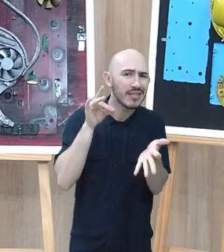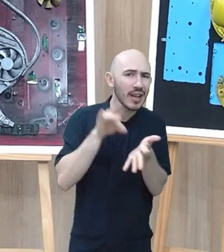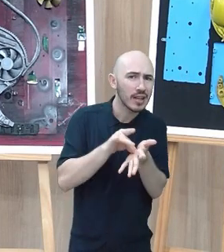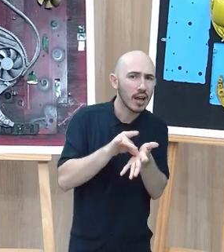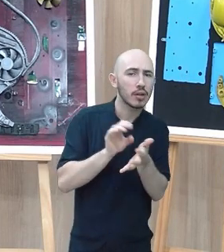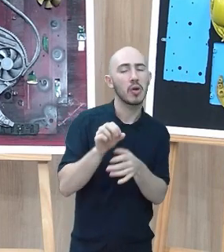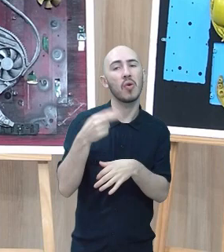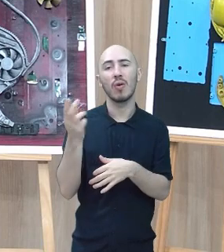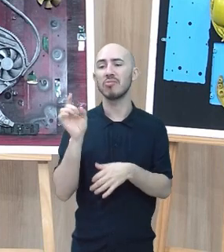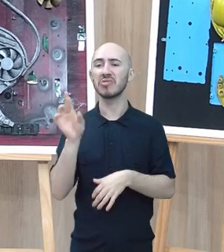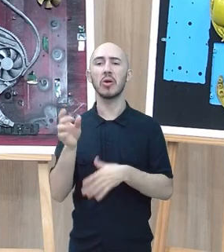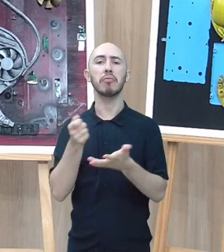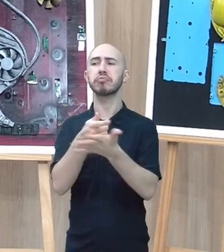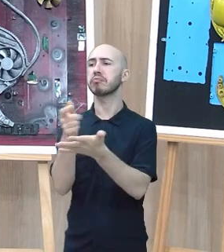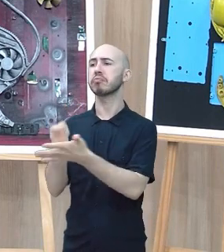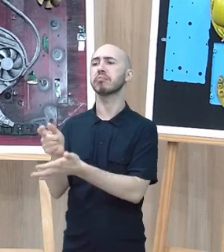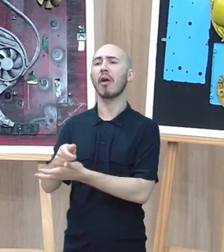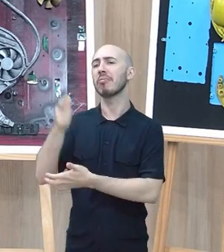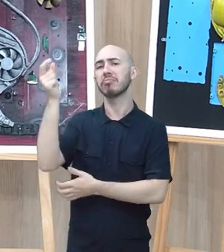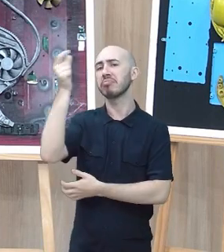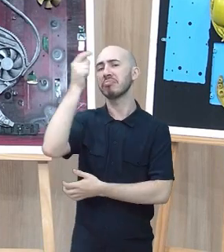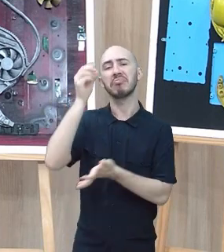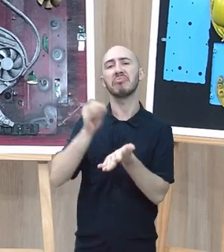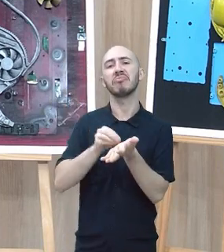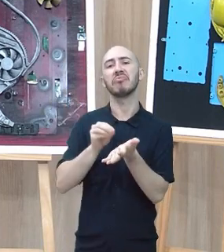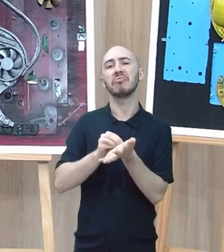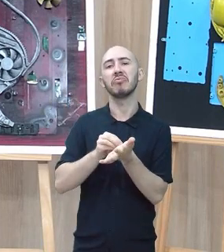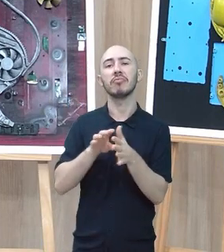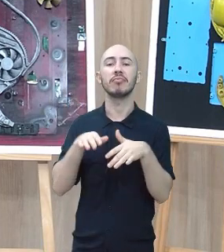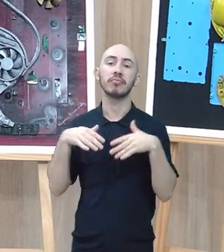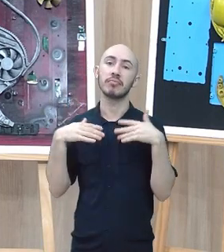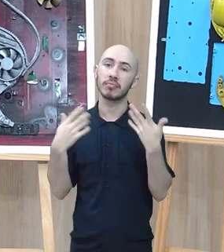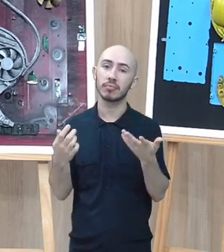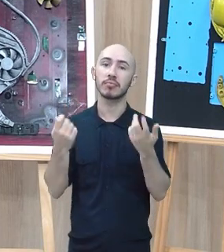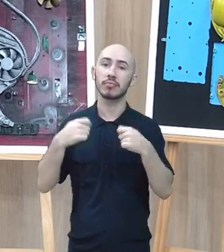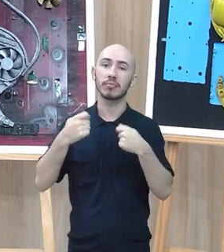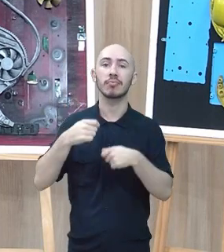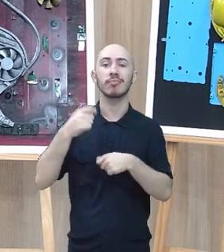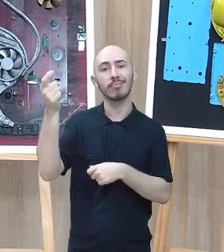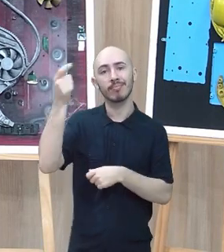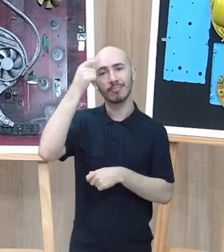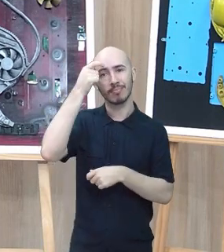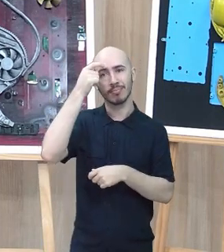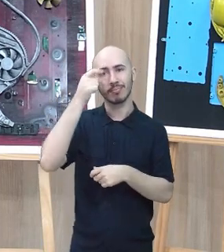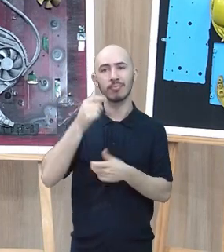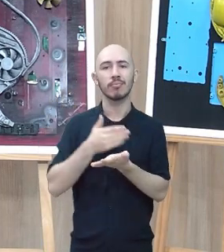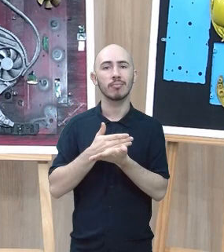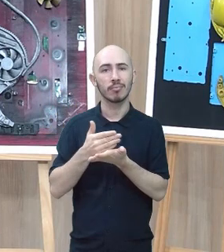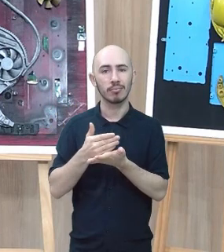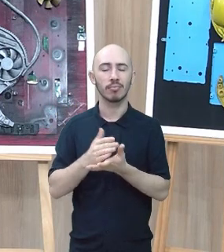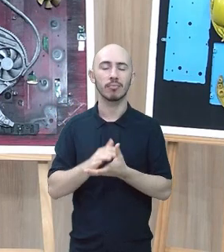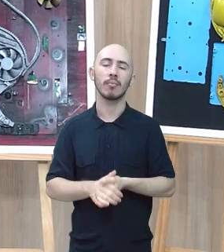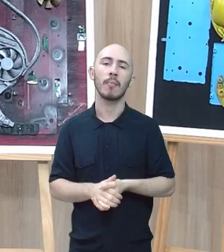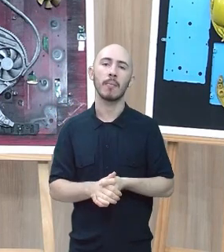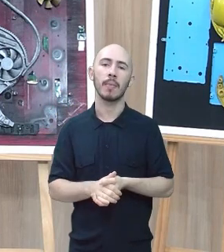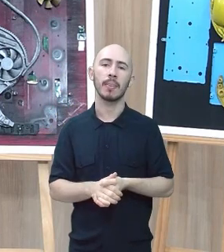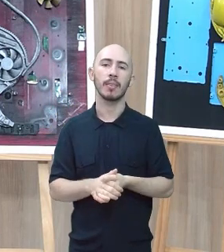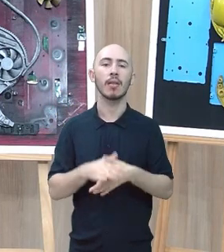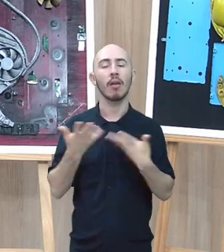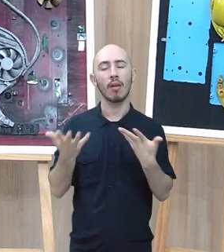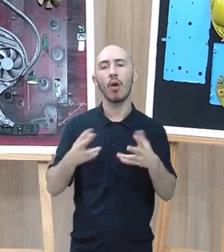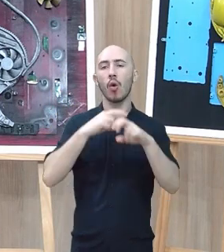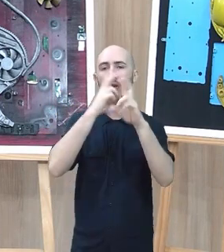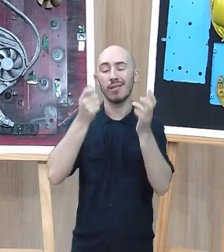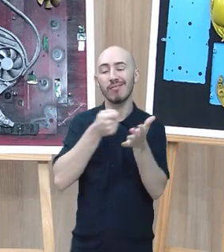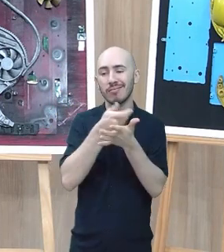está consumindo de uma forma inconsequente, irracional, certo? Então vamos começar a repensar sobre essa questão